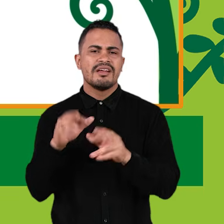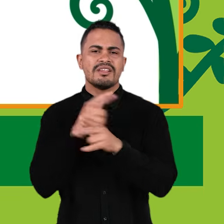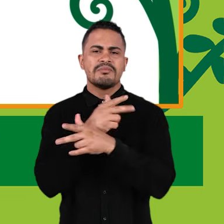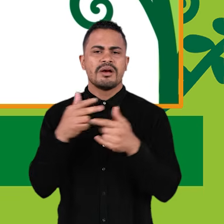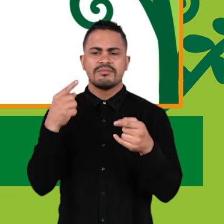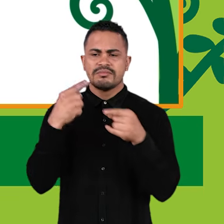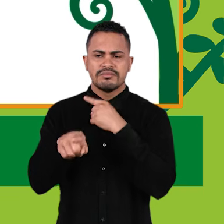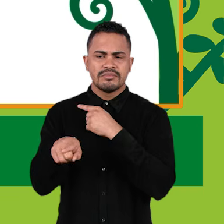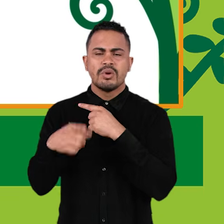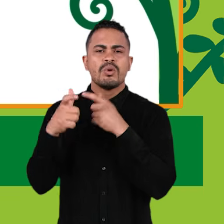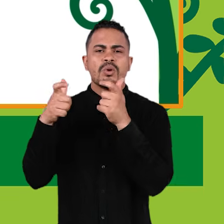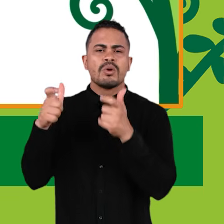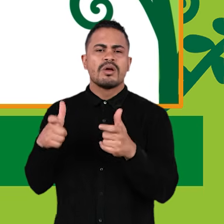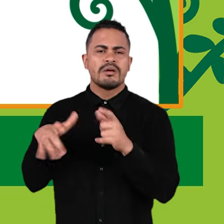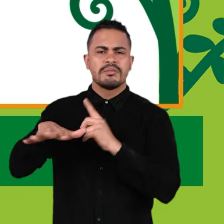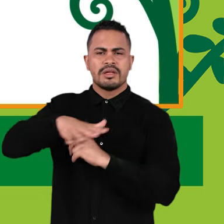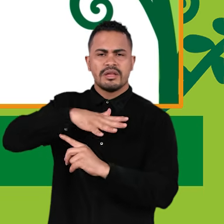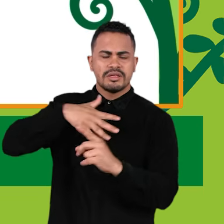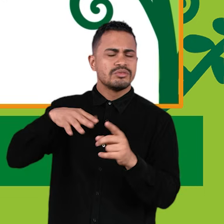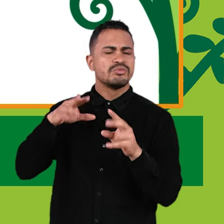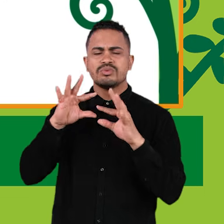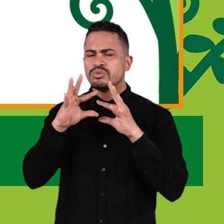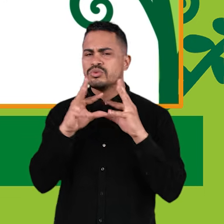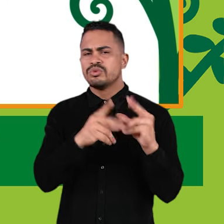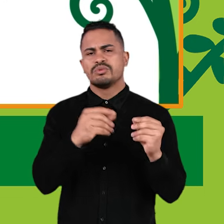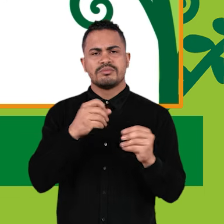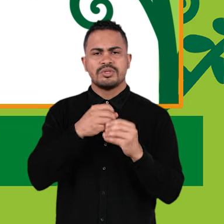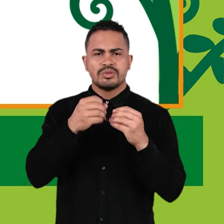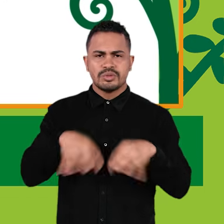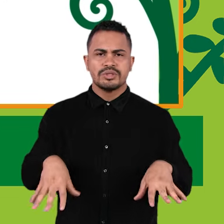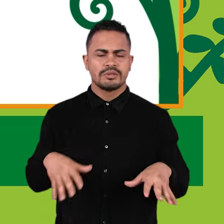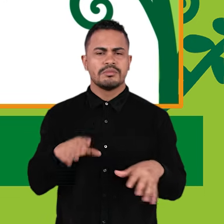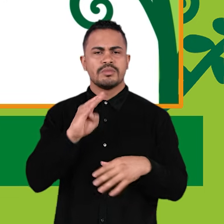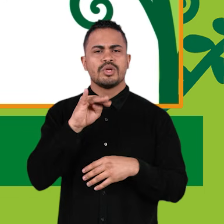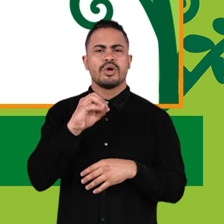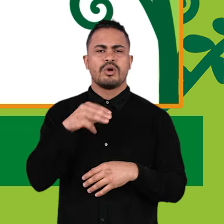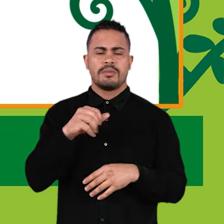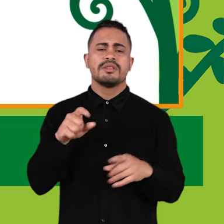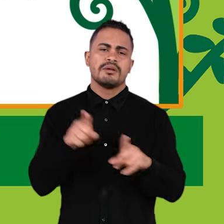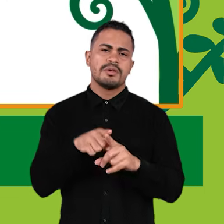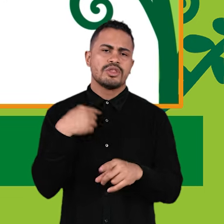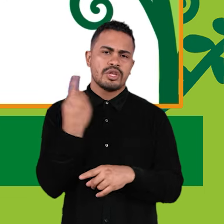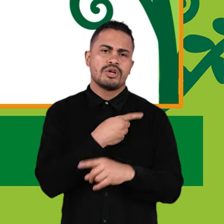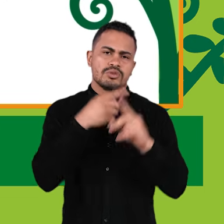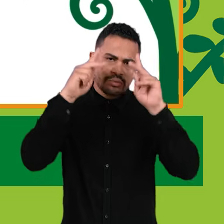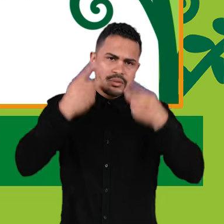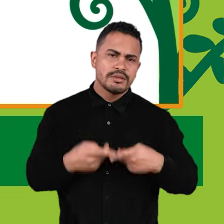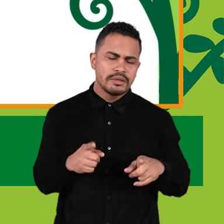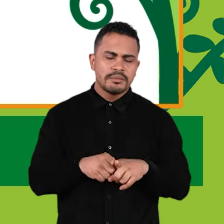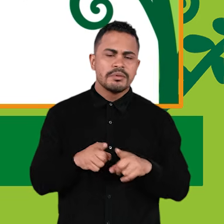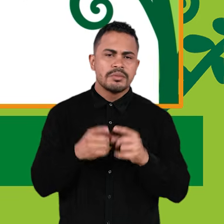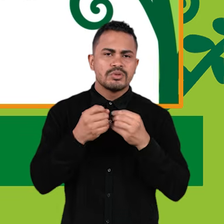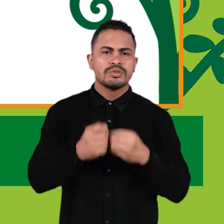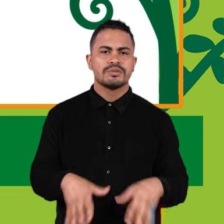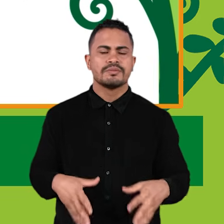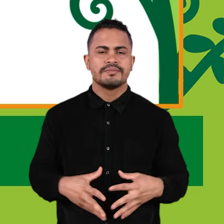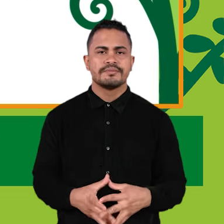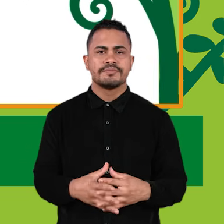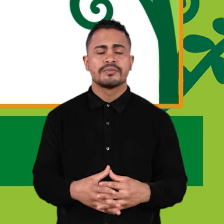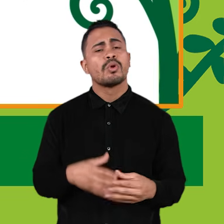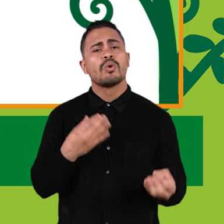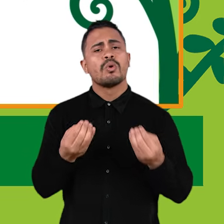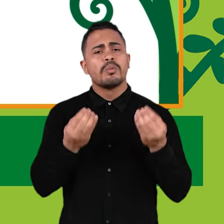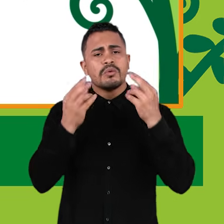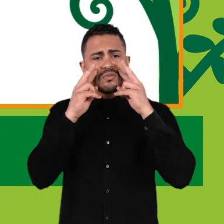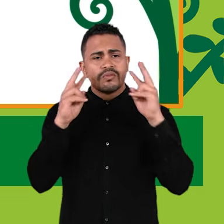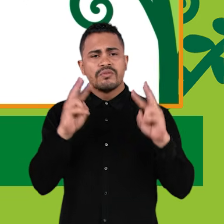Então, tudo isso afeta os biomas e, obviamente, vai afetar a nós também. Como a gente pode ver as